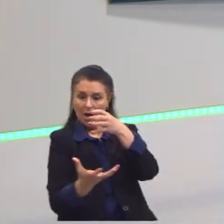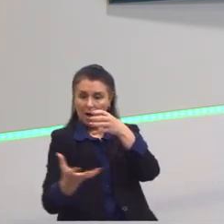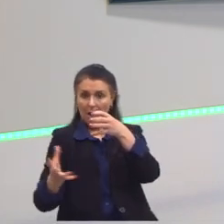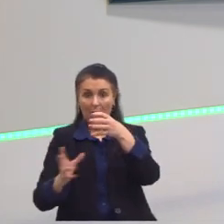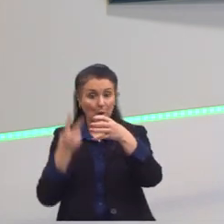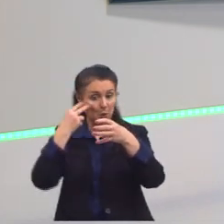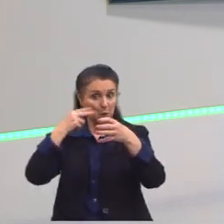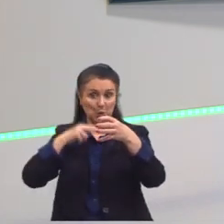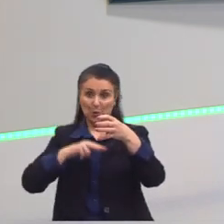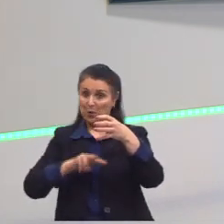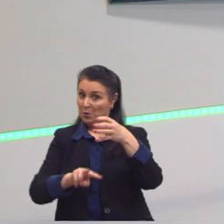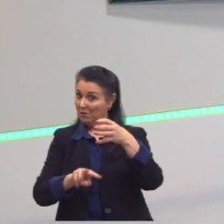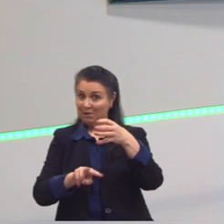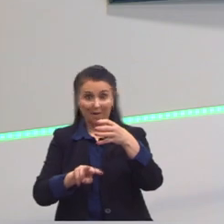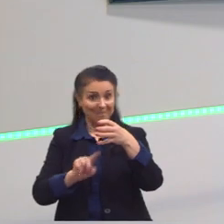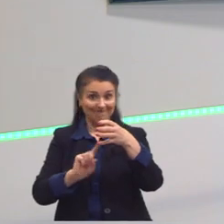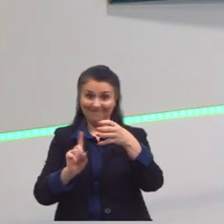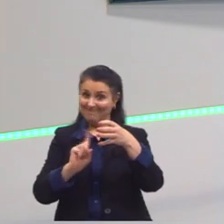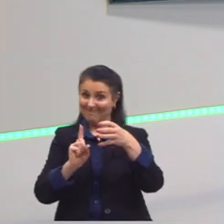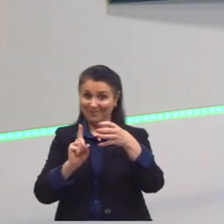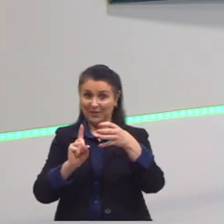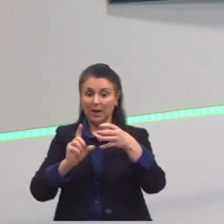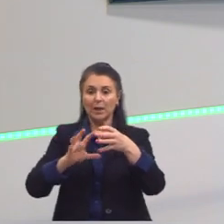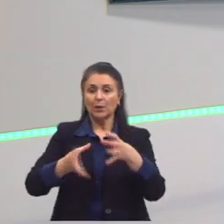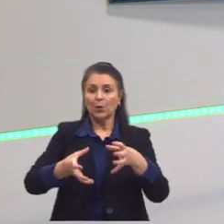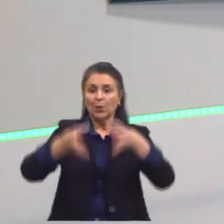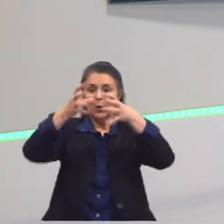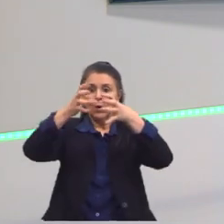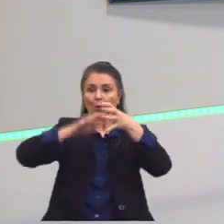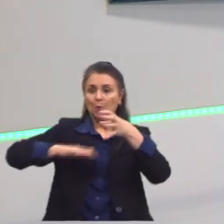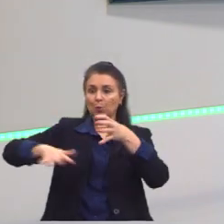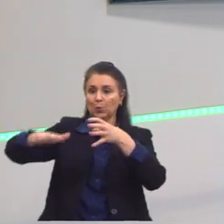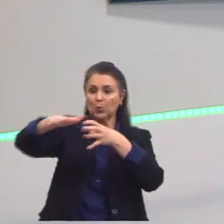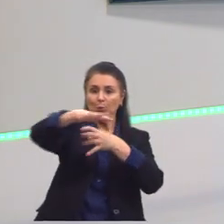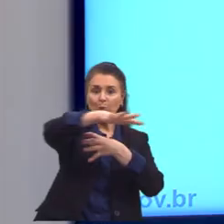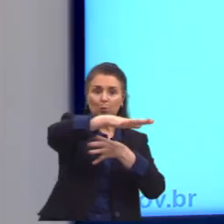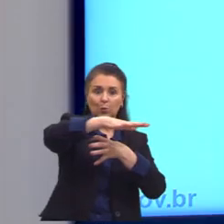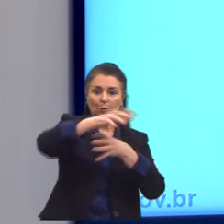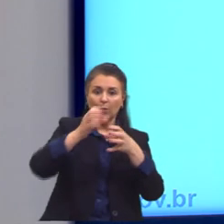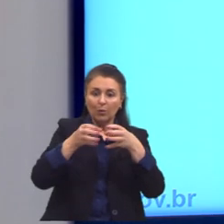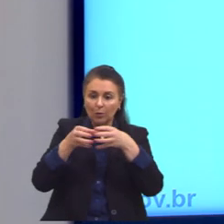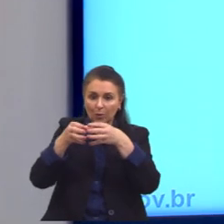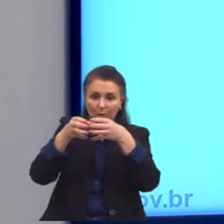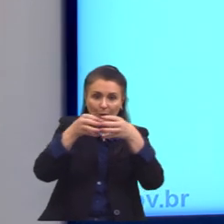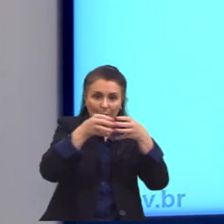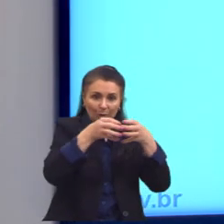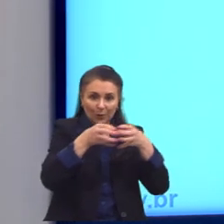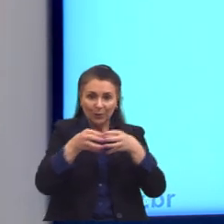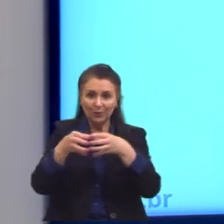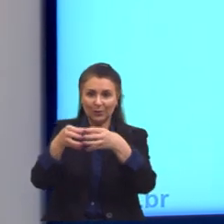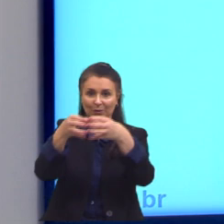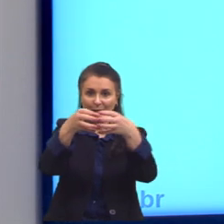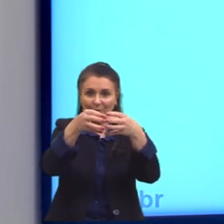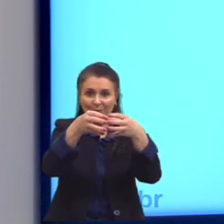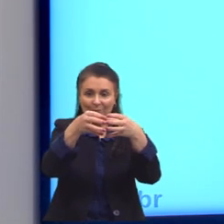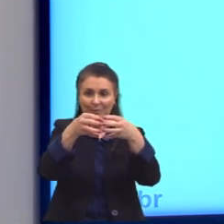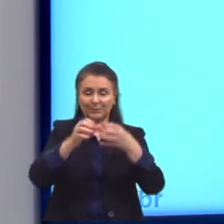o Iceberg nem tanto gelo futue é análogo a esse caso aqui né que a gente já viu